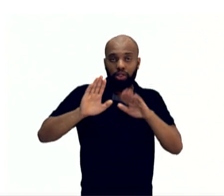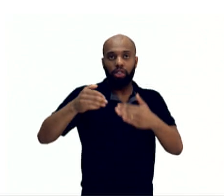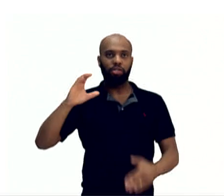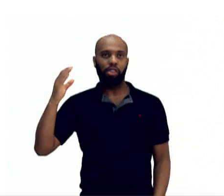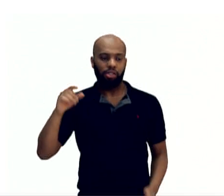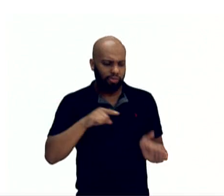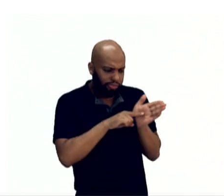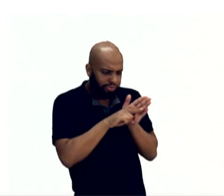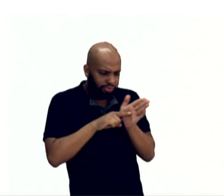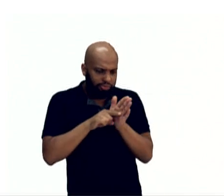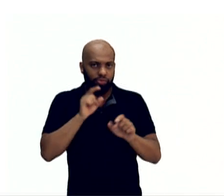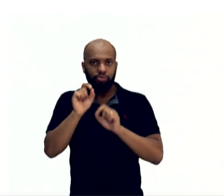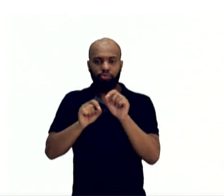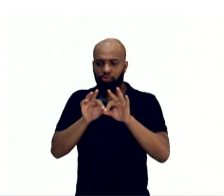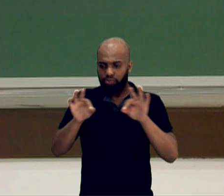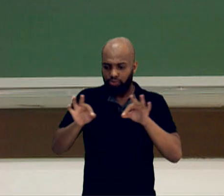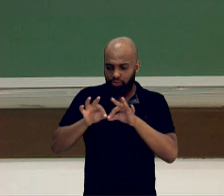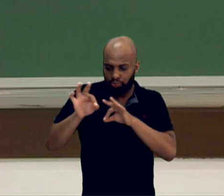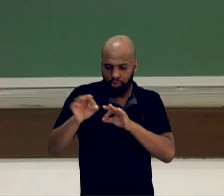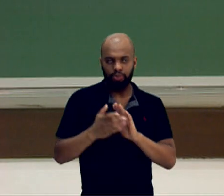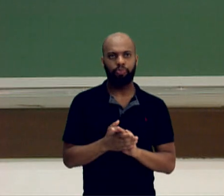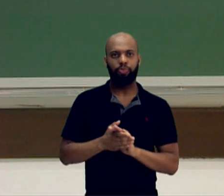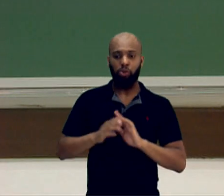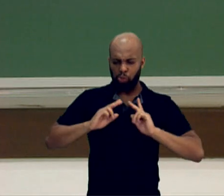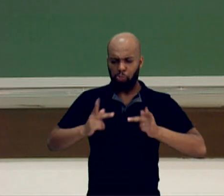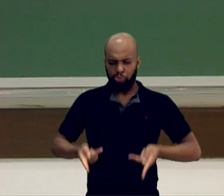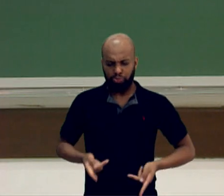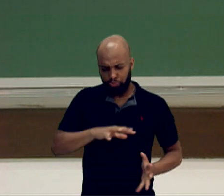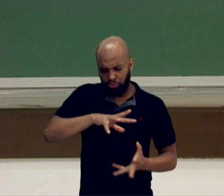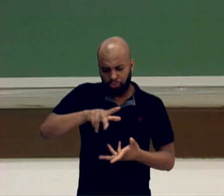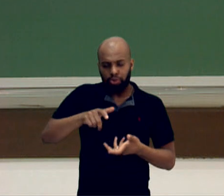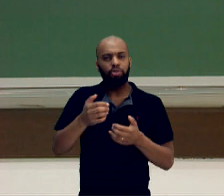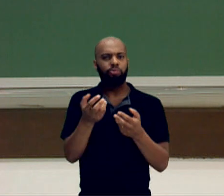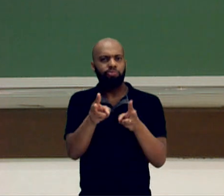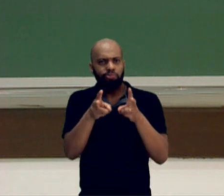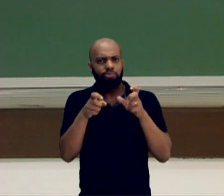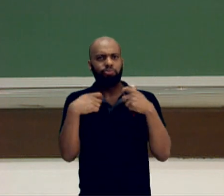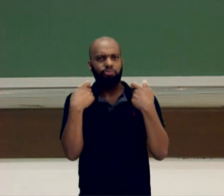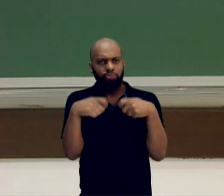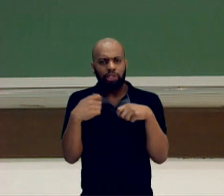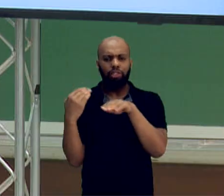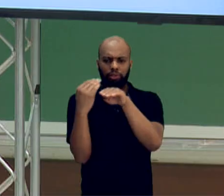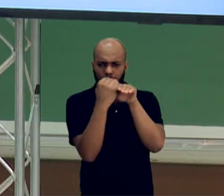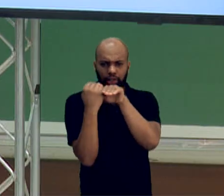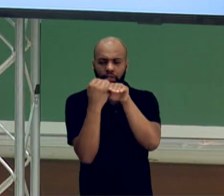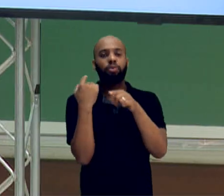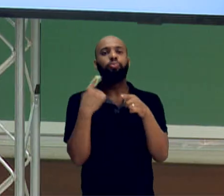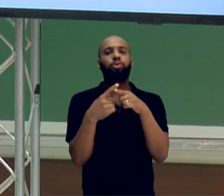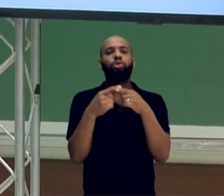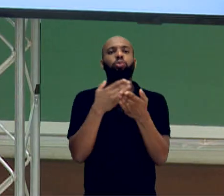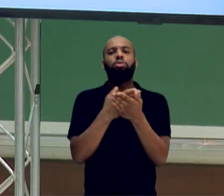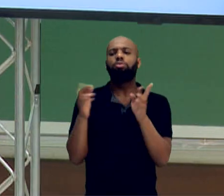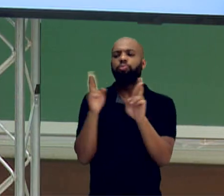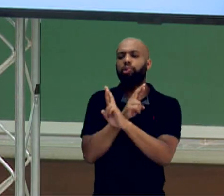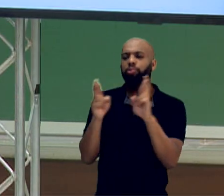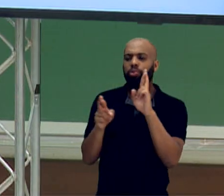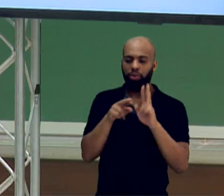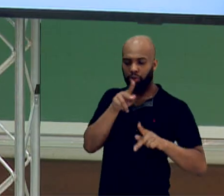Aqui eu peguei o professor Fábio e falei para ele, vem cá, meu amigo, vamos lá medir esse tampo aqui de mesa. Vamos ver o que